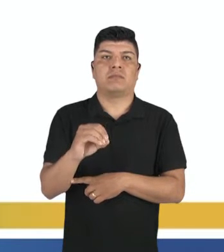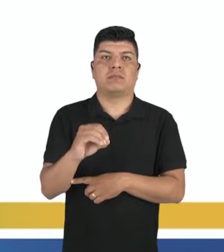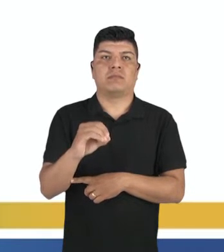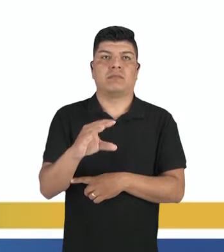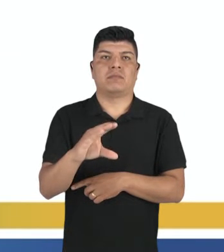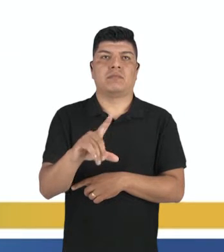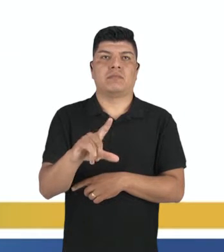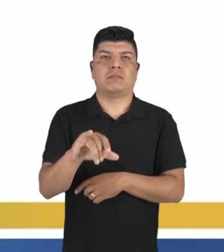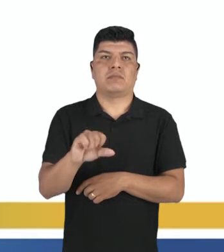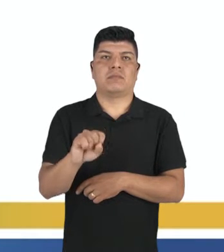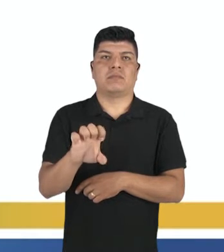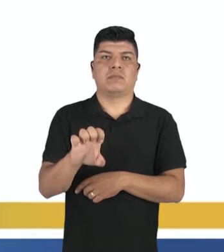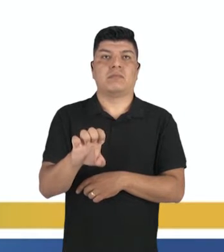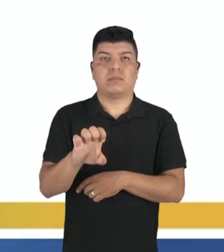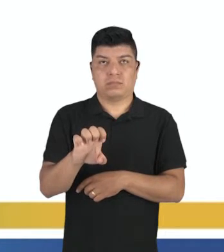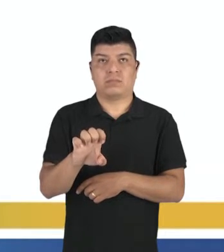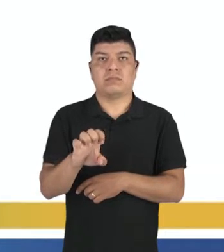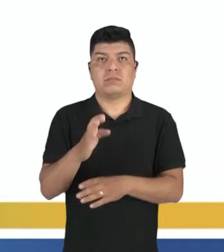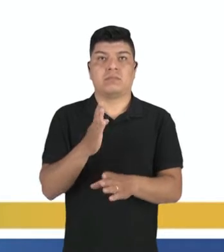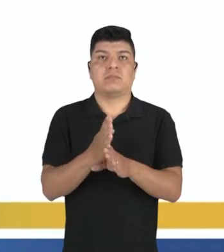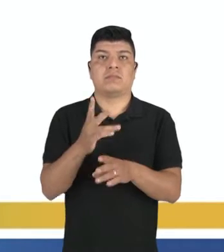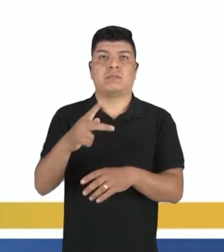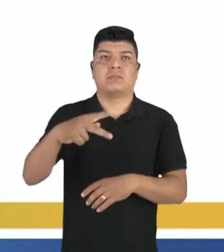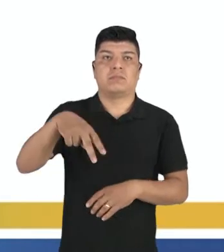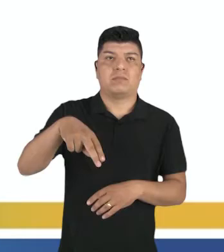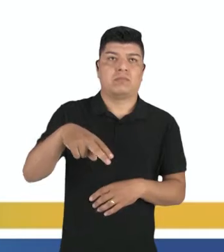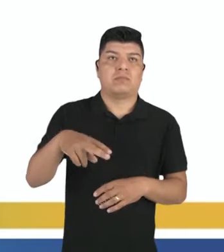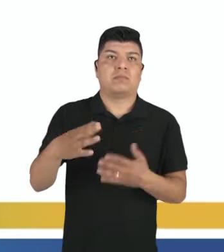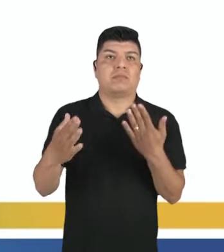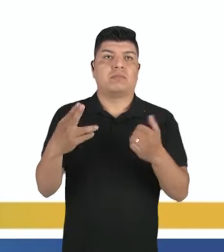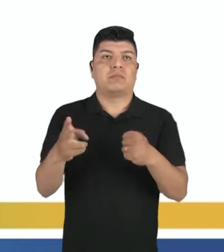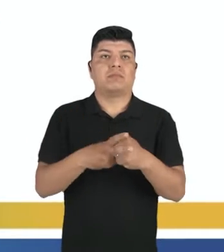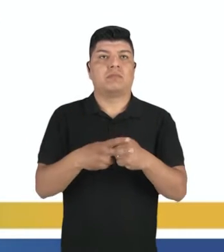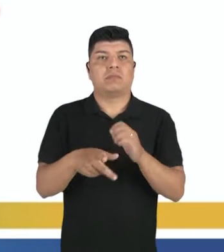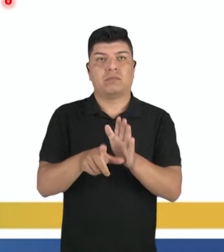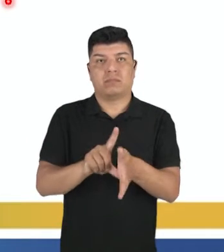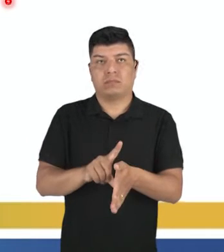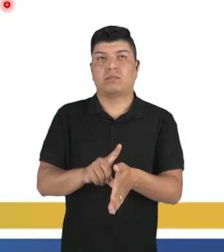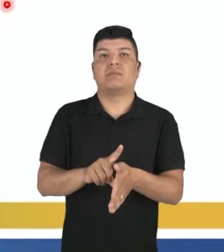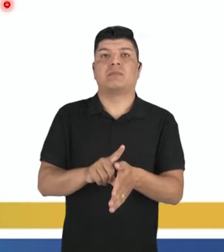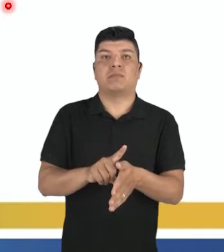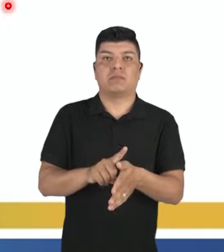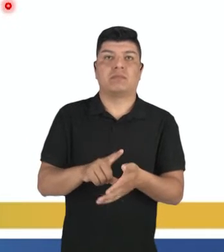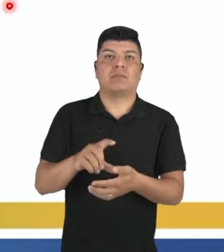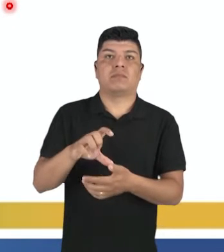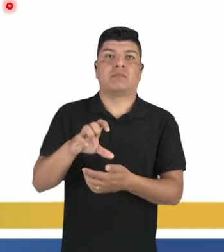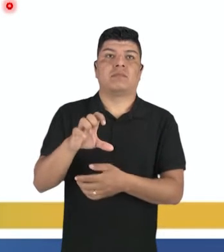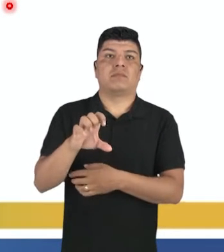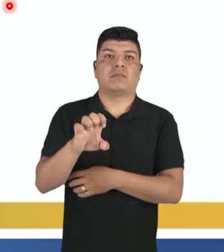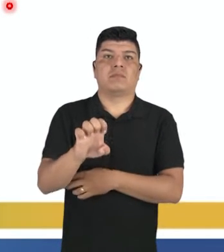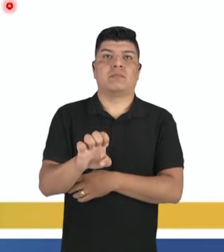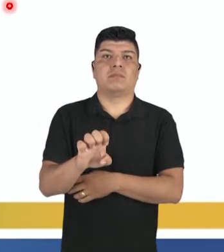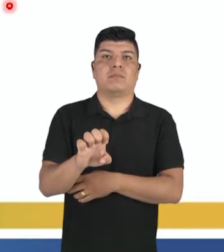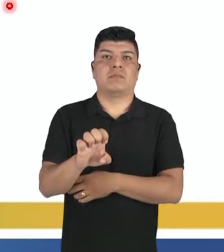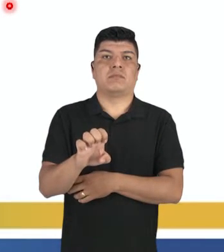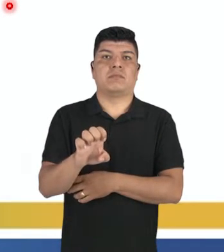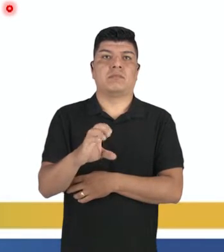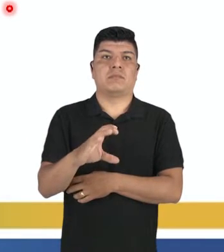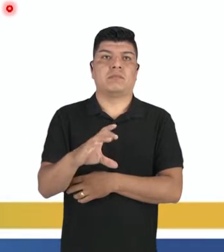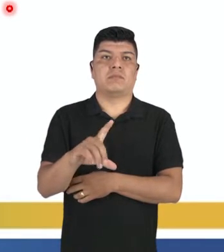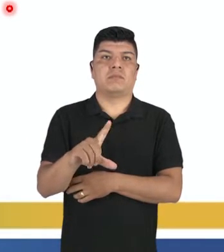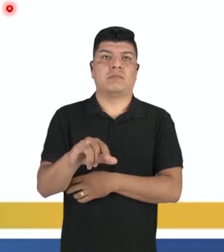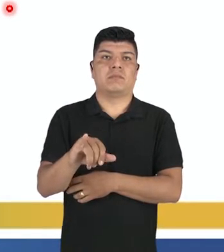verbo, devido às partículas atrativas como o nome relativo. Ênclise, quando o pronome é